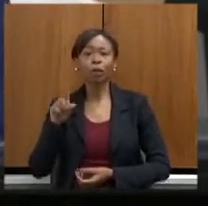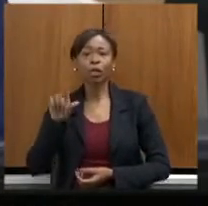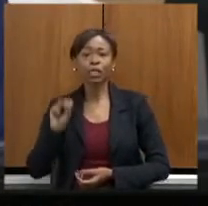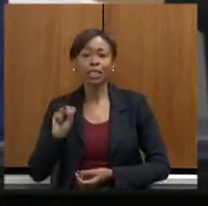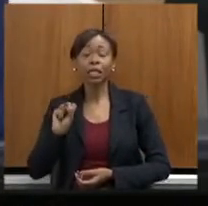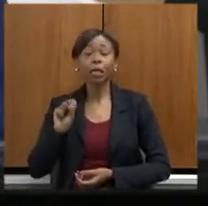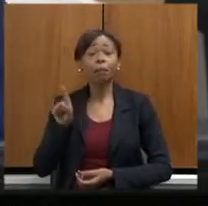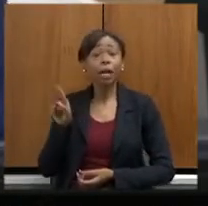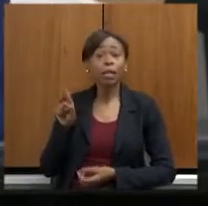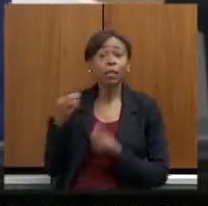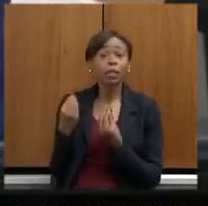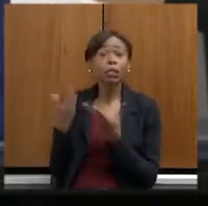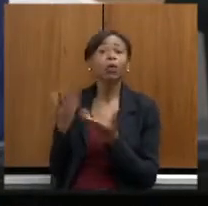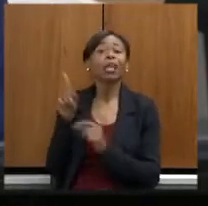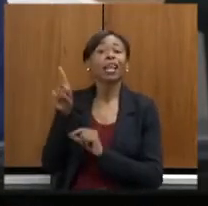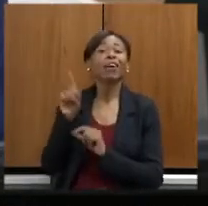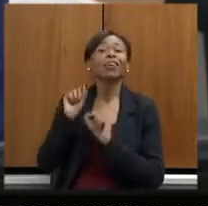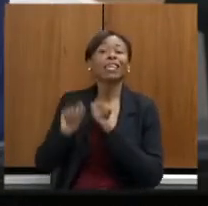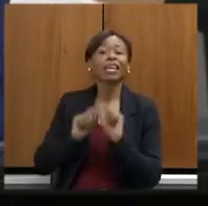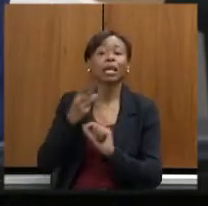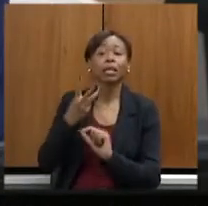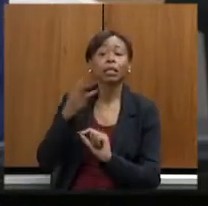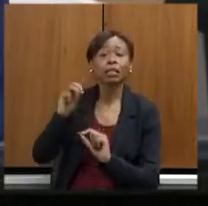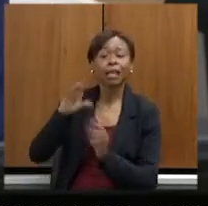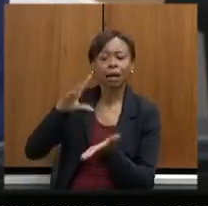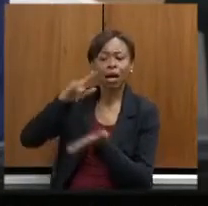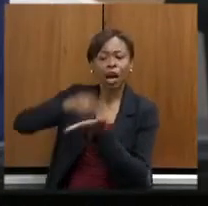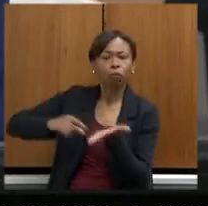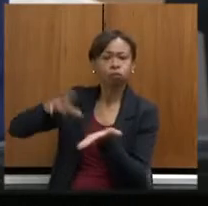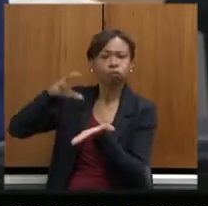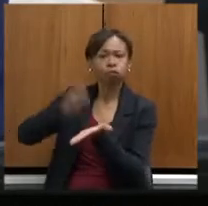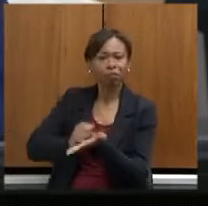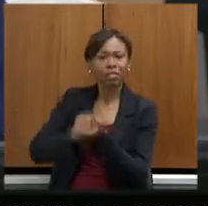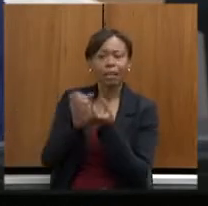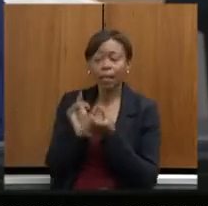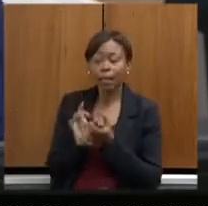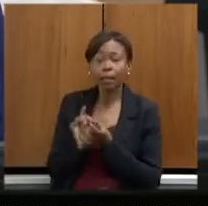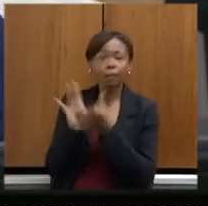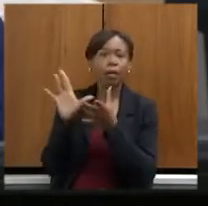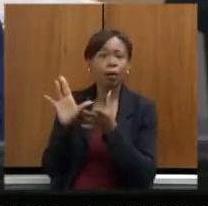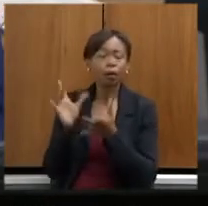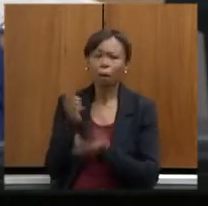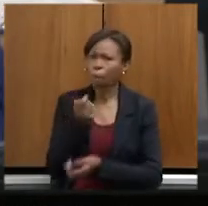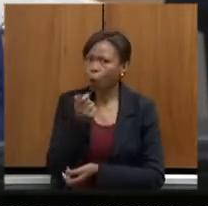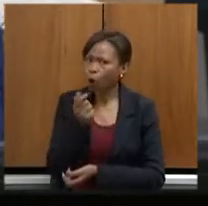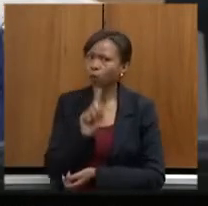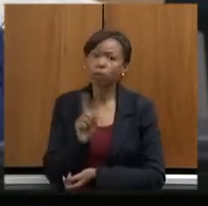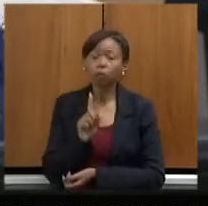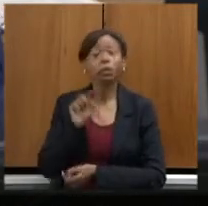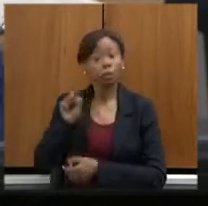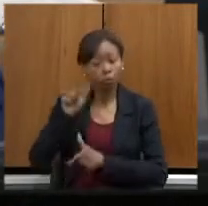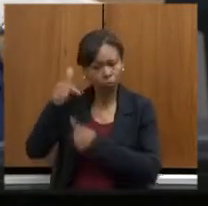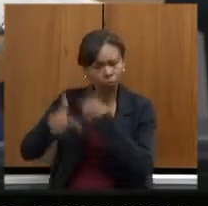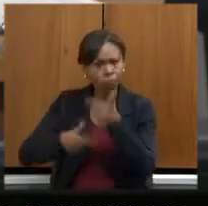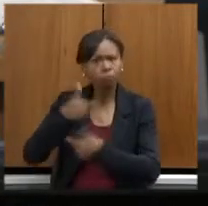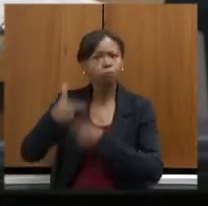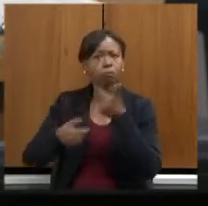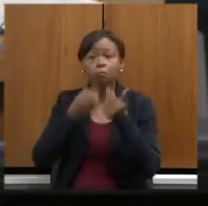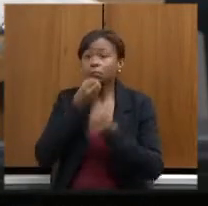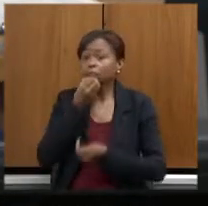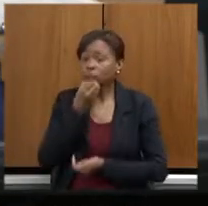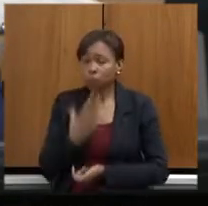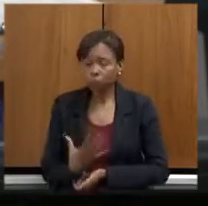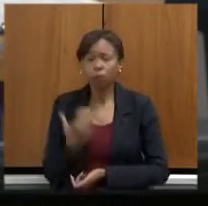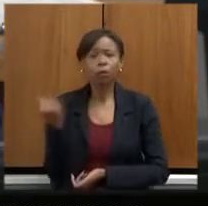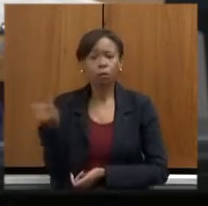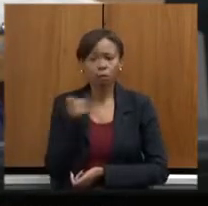pouco mas o que dar de trabalho daqui o quê Oi Dadá que trabalha com a gente lá o que dá é que compensa entendeu